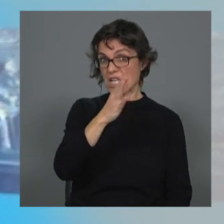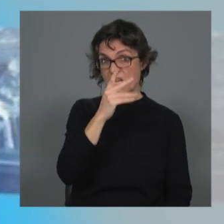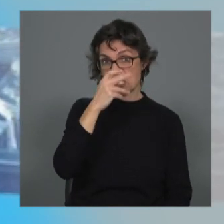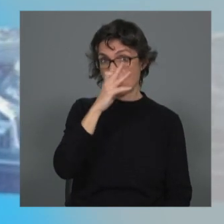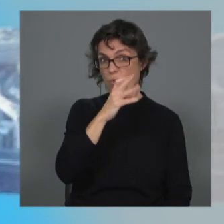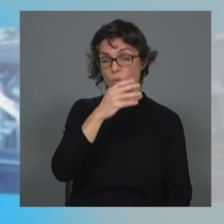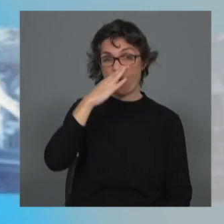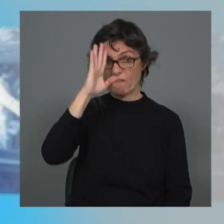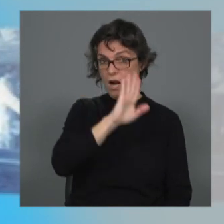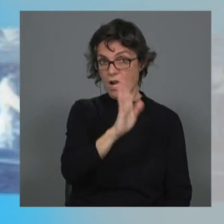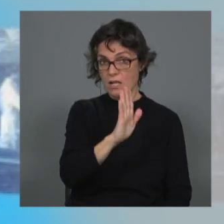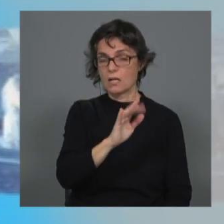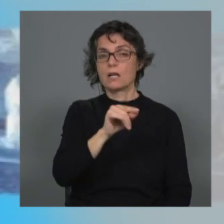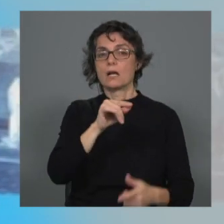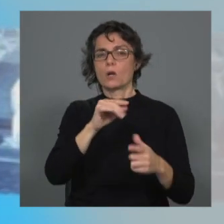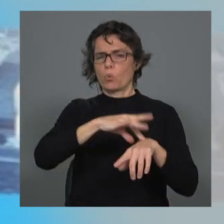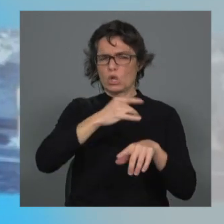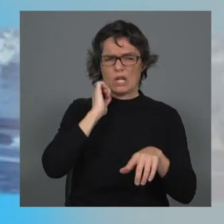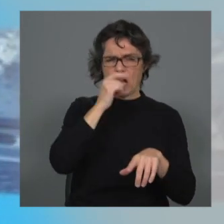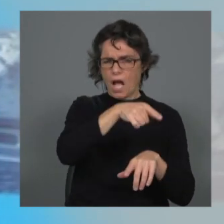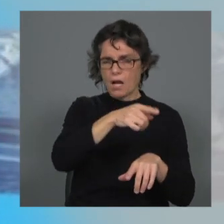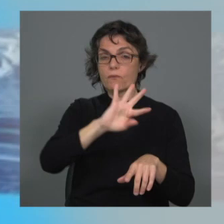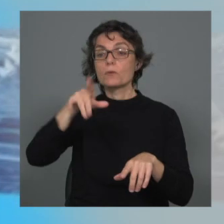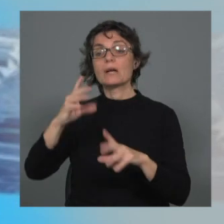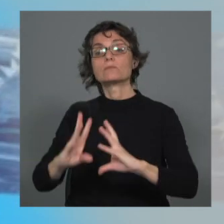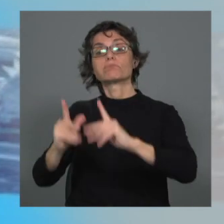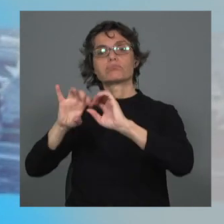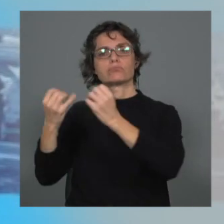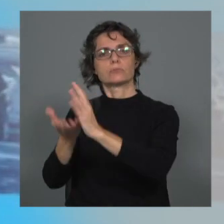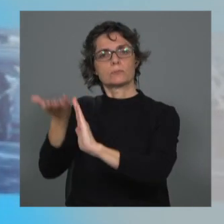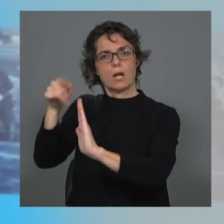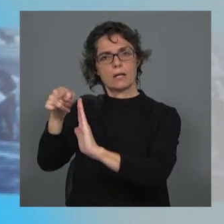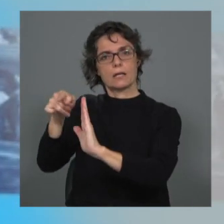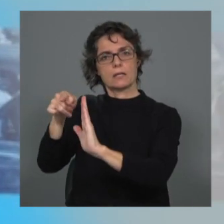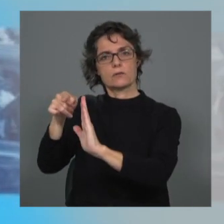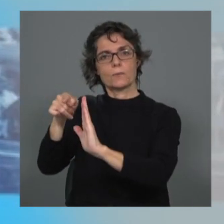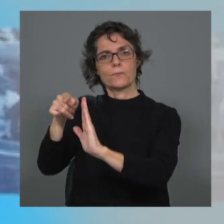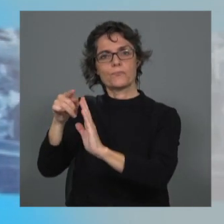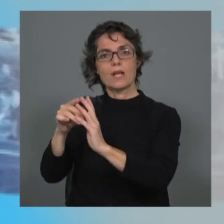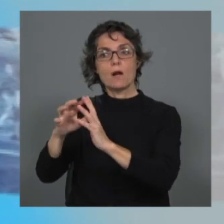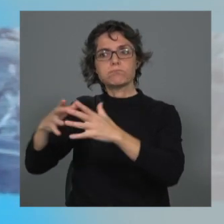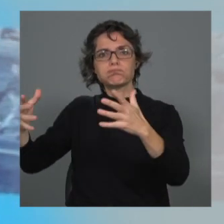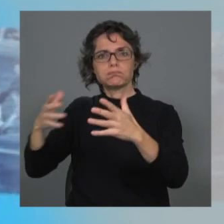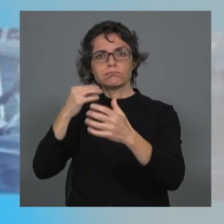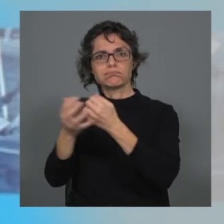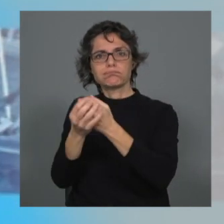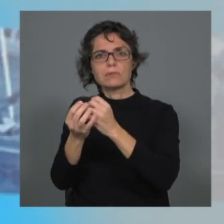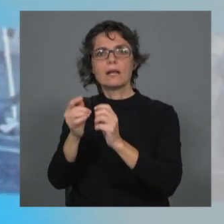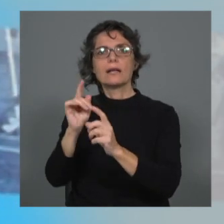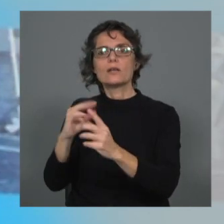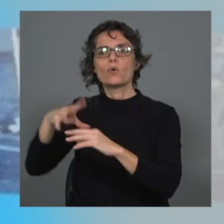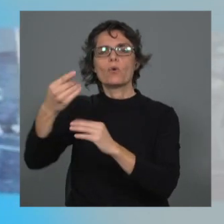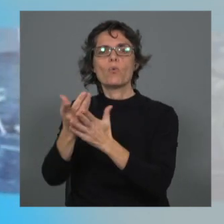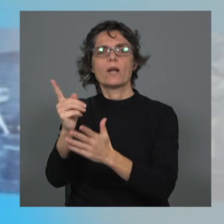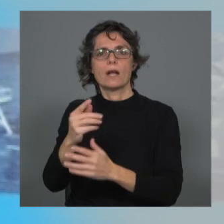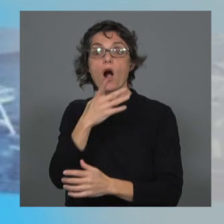esquecer. 100 ou 120 anos nas sociedades mais desenvolvidas. Risco acrescido de solidão. Não temos resposta em